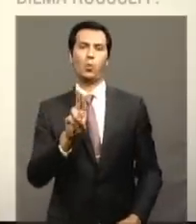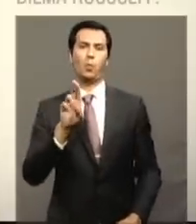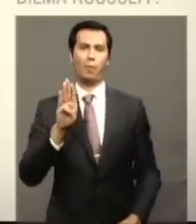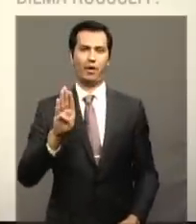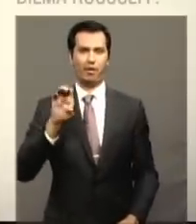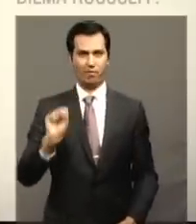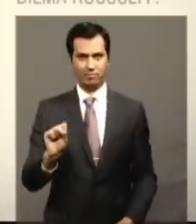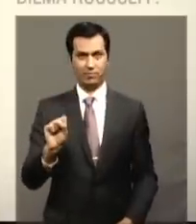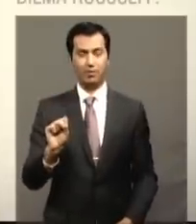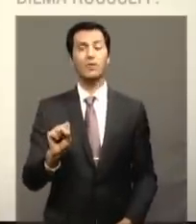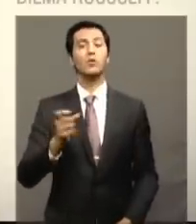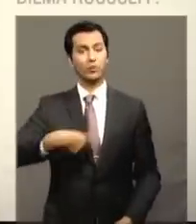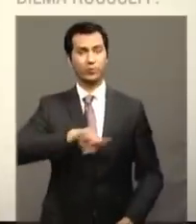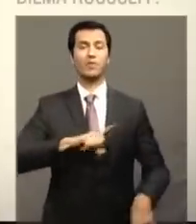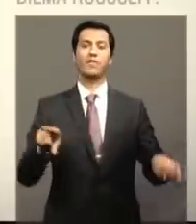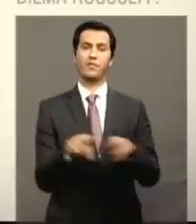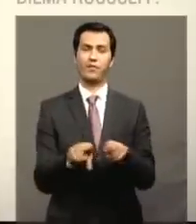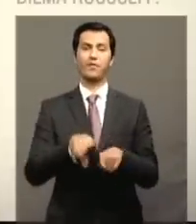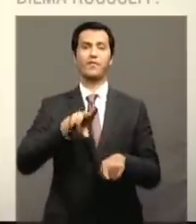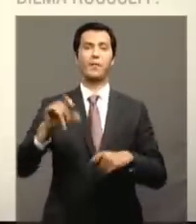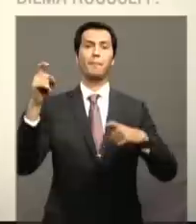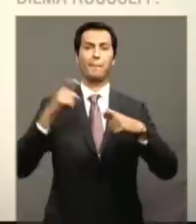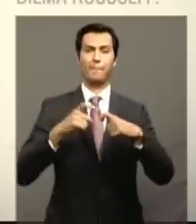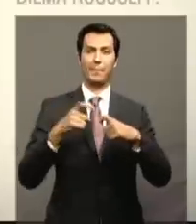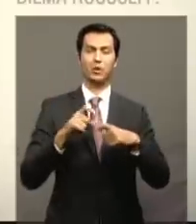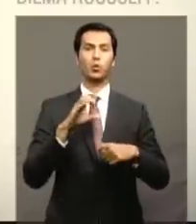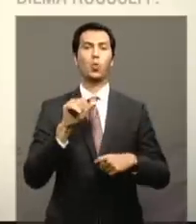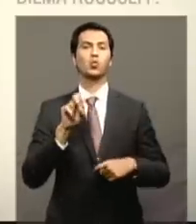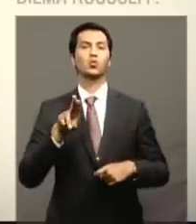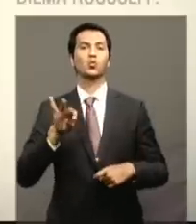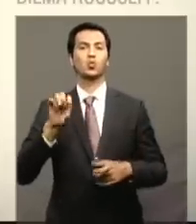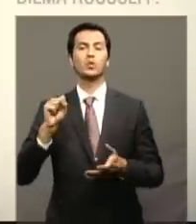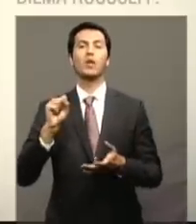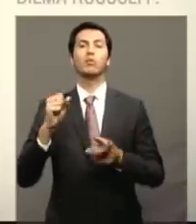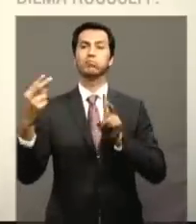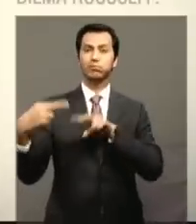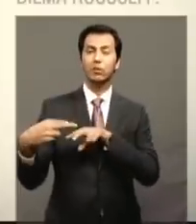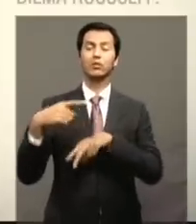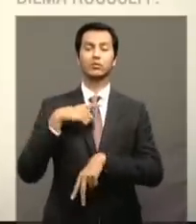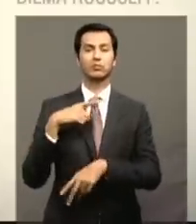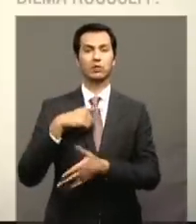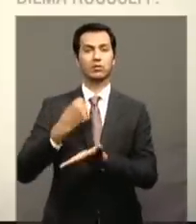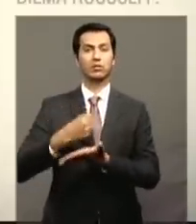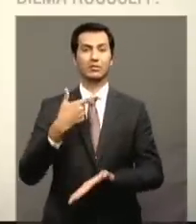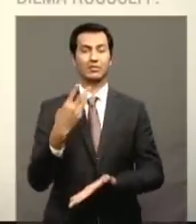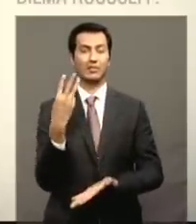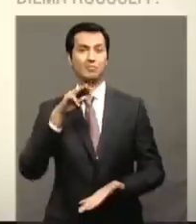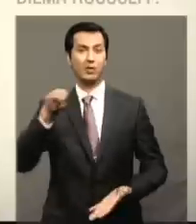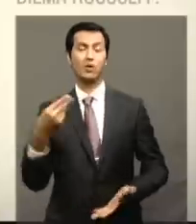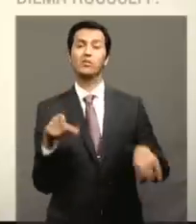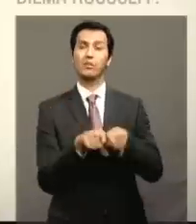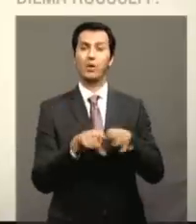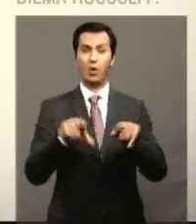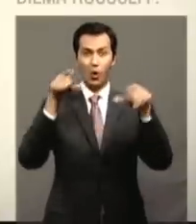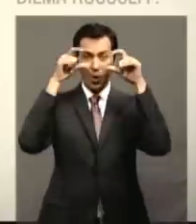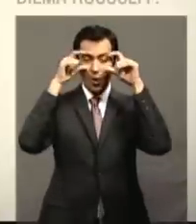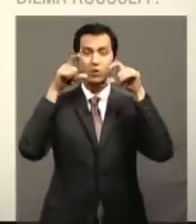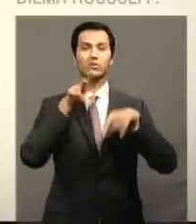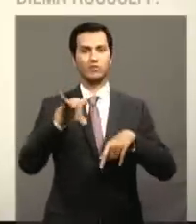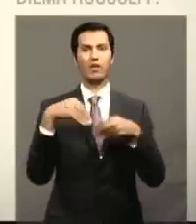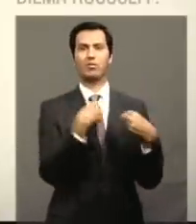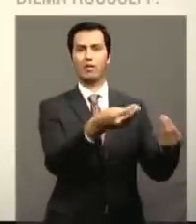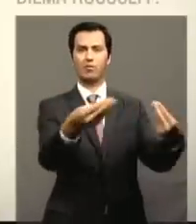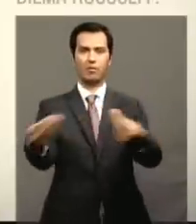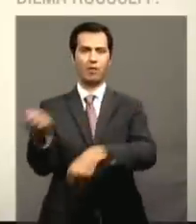7 milhões de consultas e mais de 3 milhões de óculos para estudantes do ensino fundament